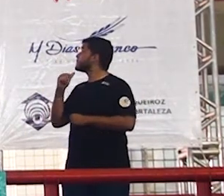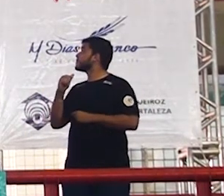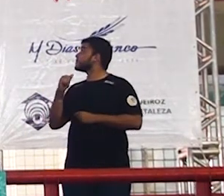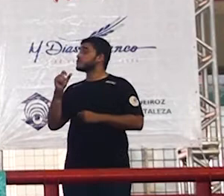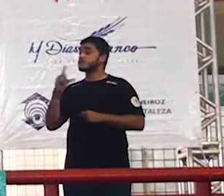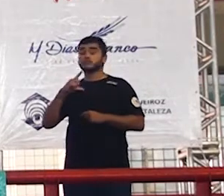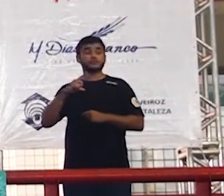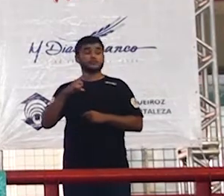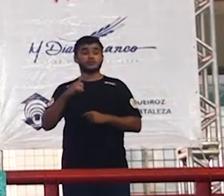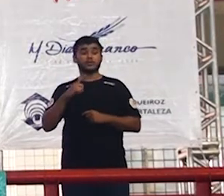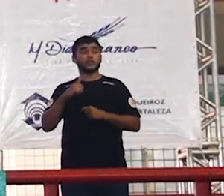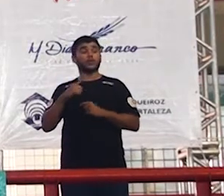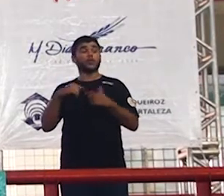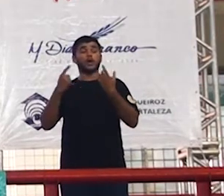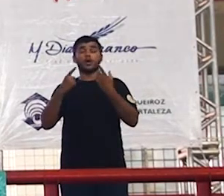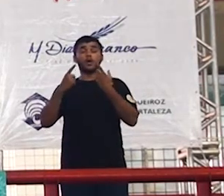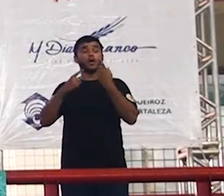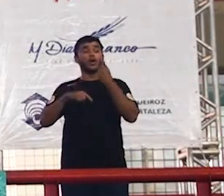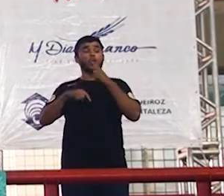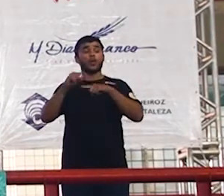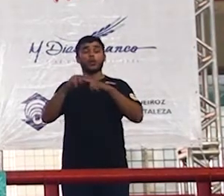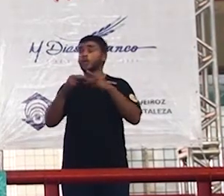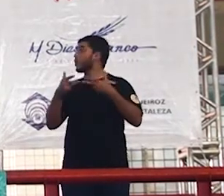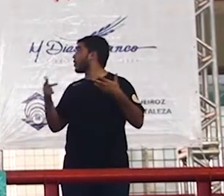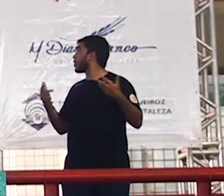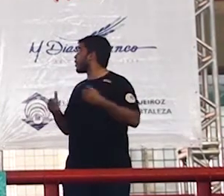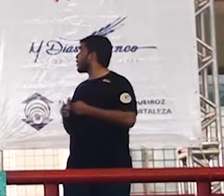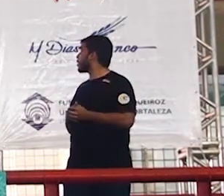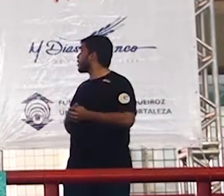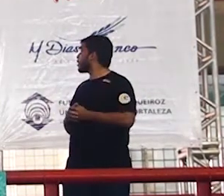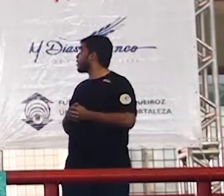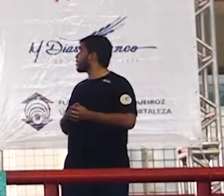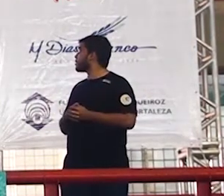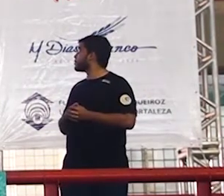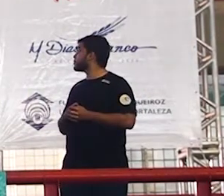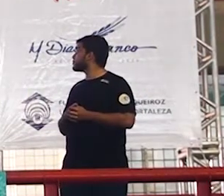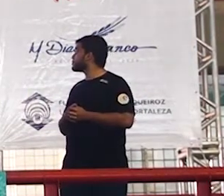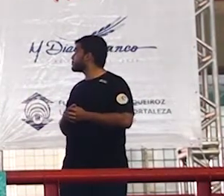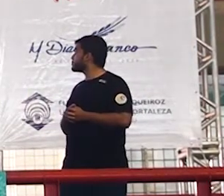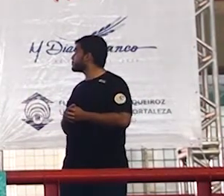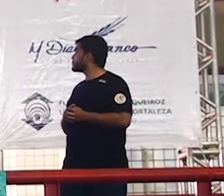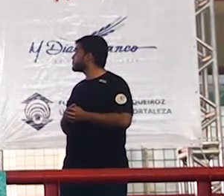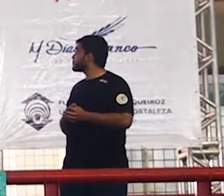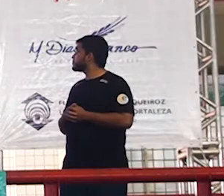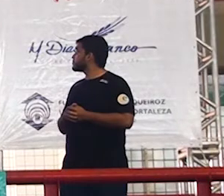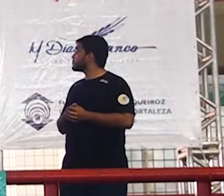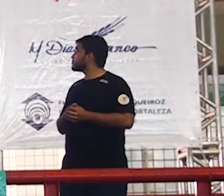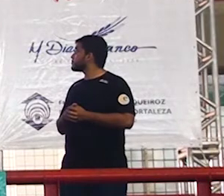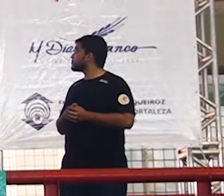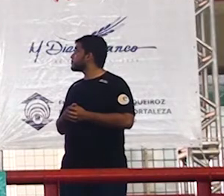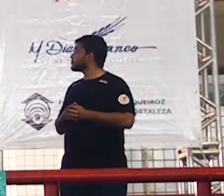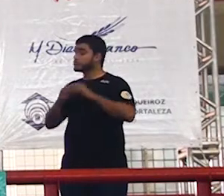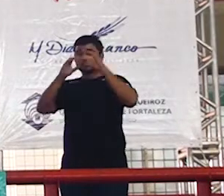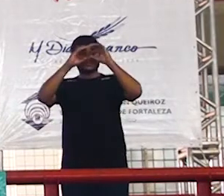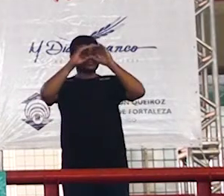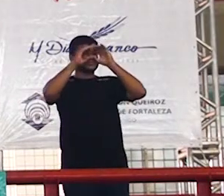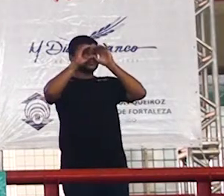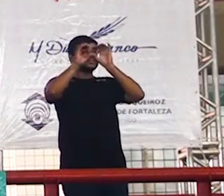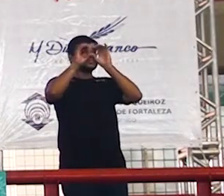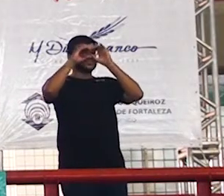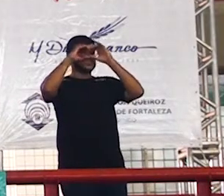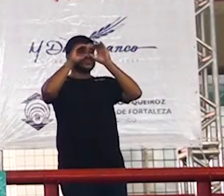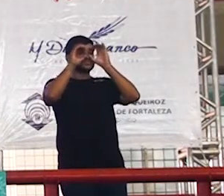quê? Um objeto. Olha o cabo, a alça no pescoço dela. Olha a mão dela no rosto. Ela está segurando o